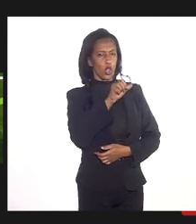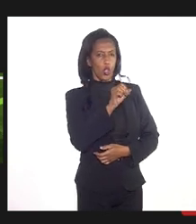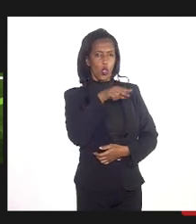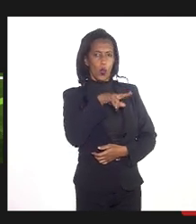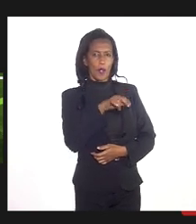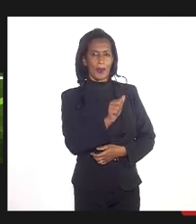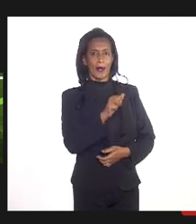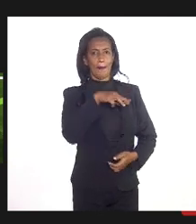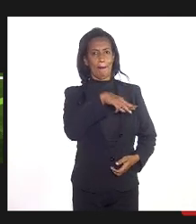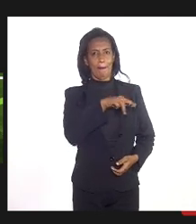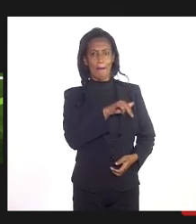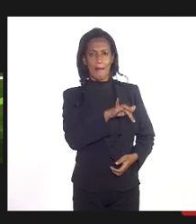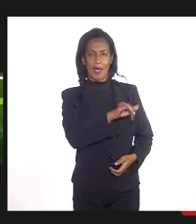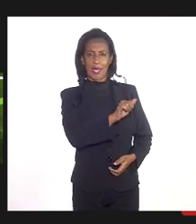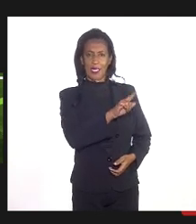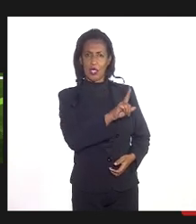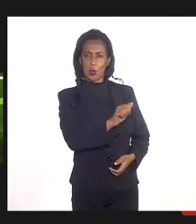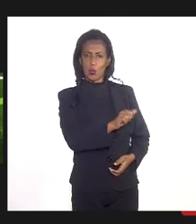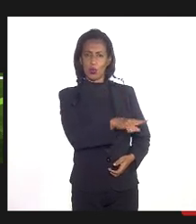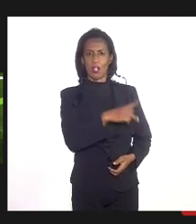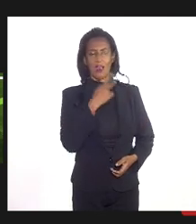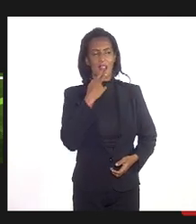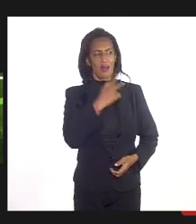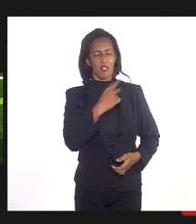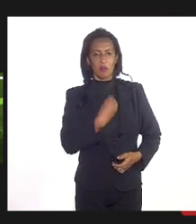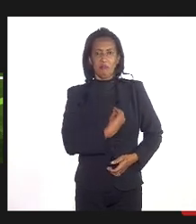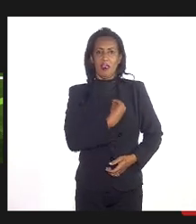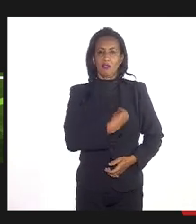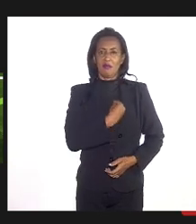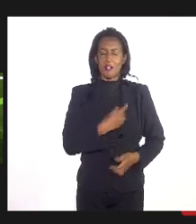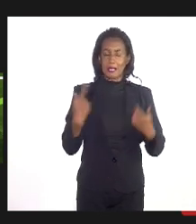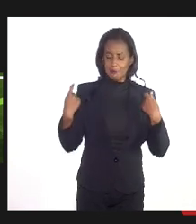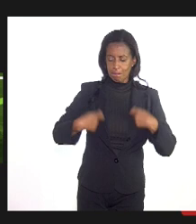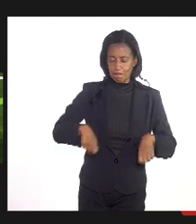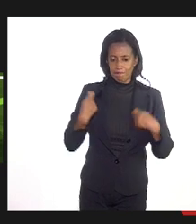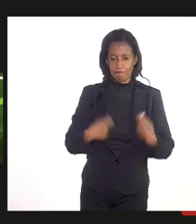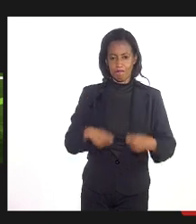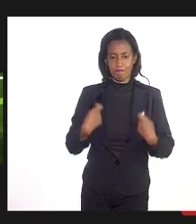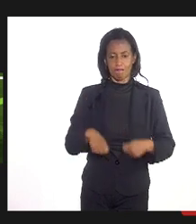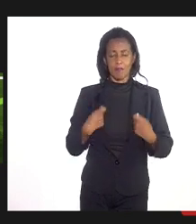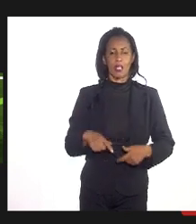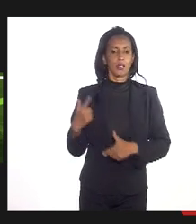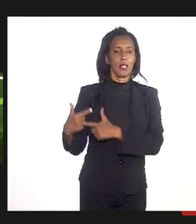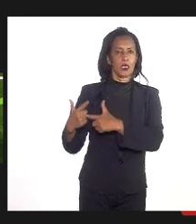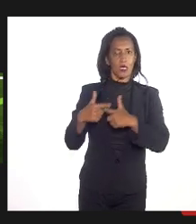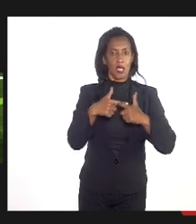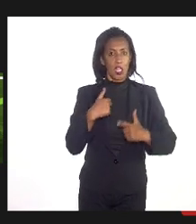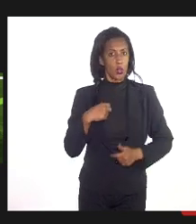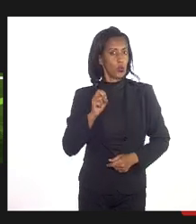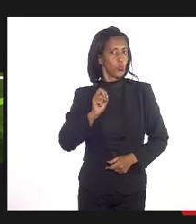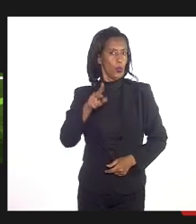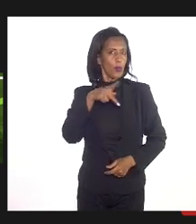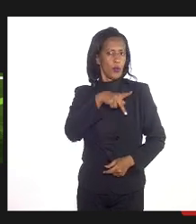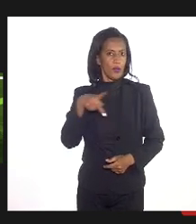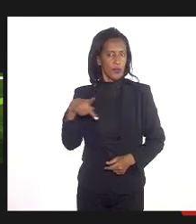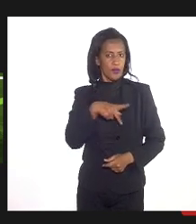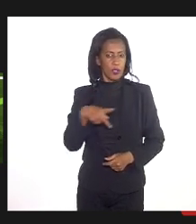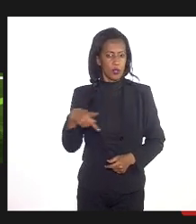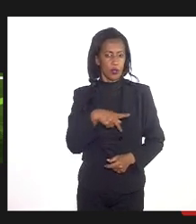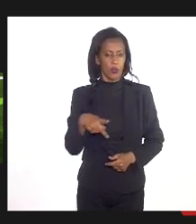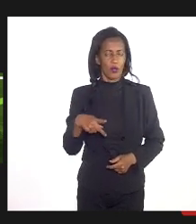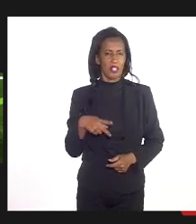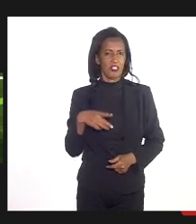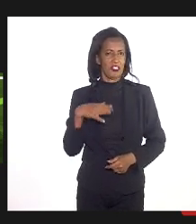disse, na simplicidade dela, da necessidade desse tripé. Eu sou professora há 30 e poucos